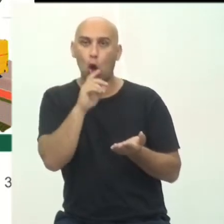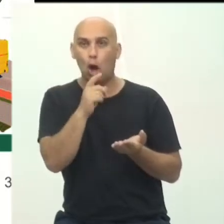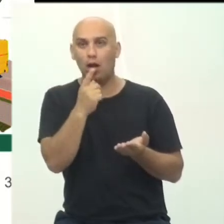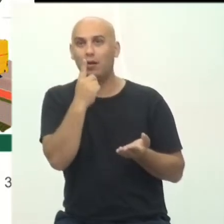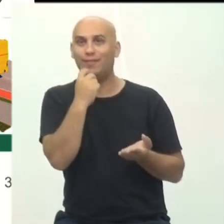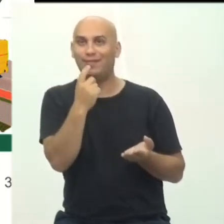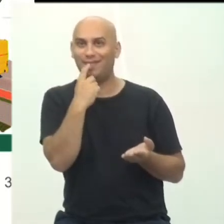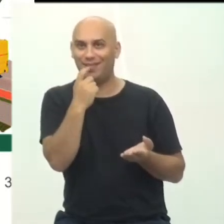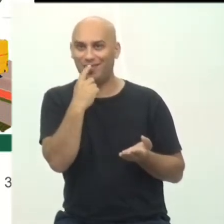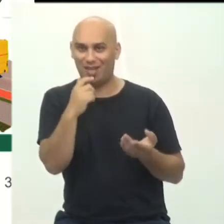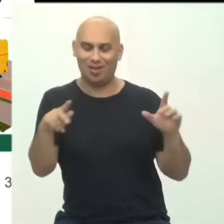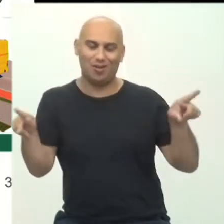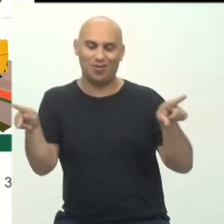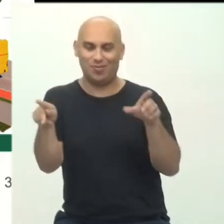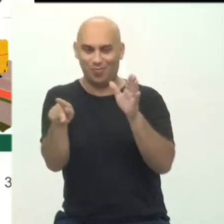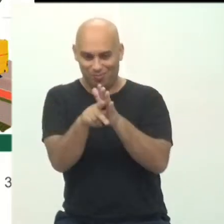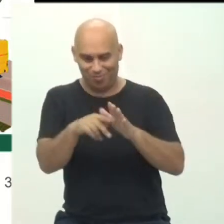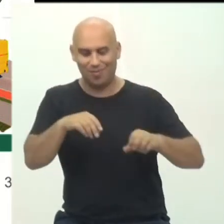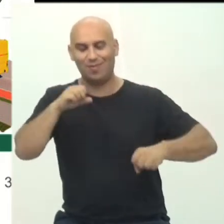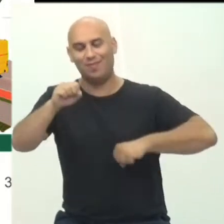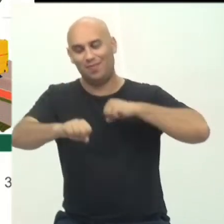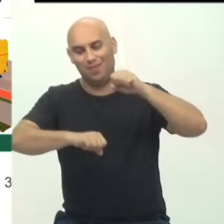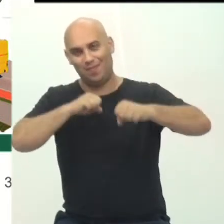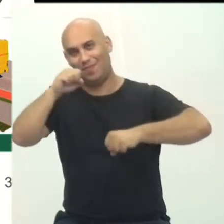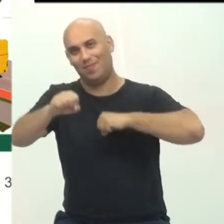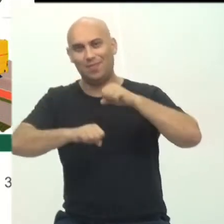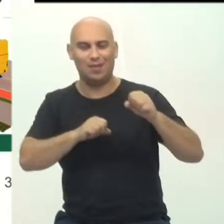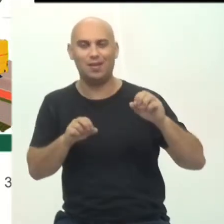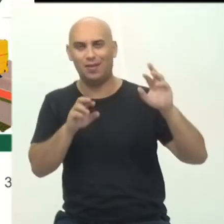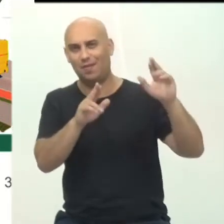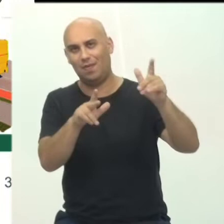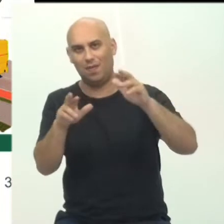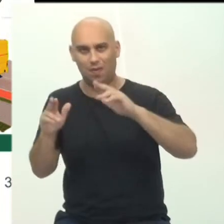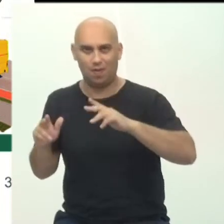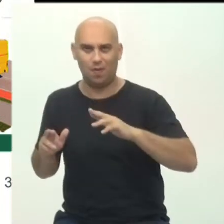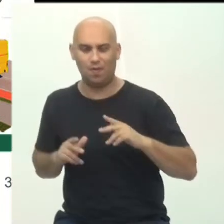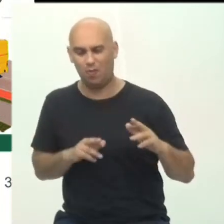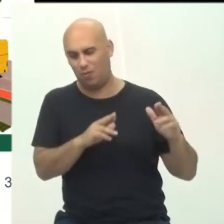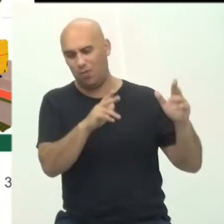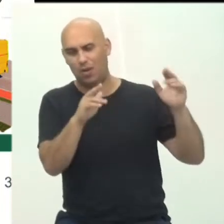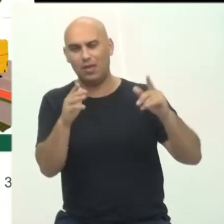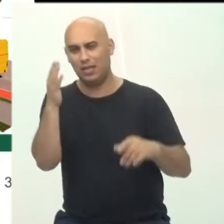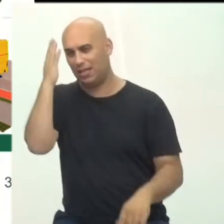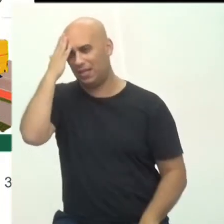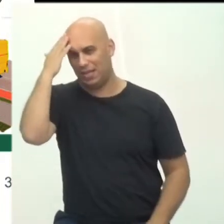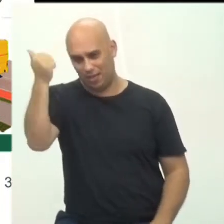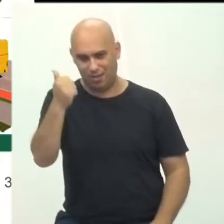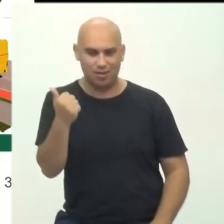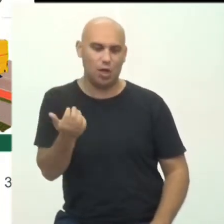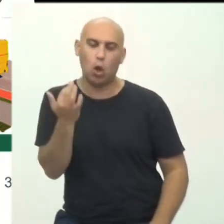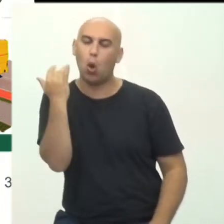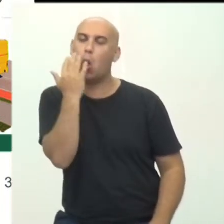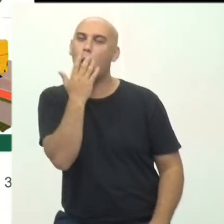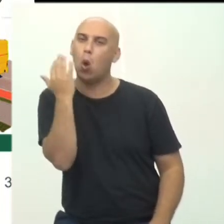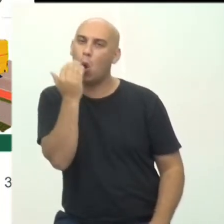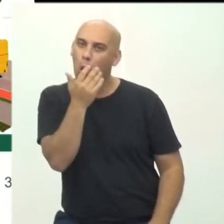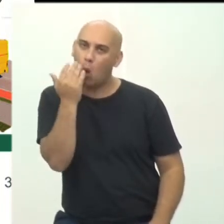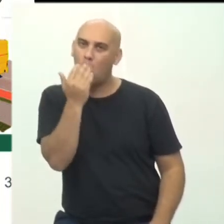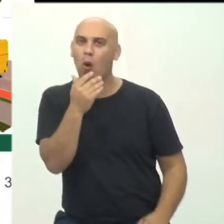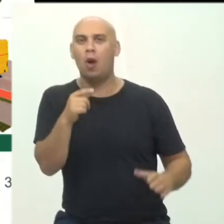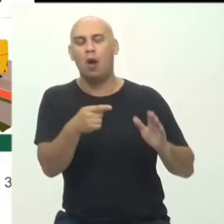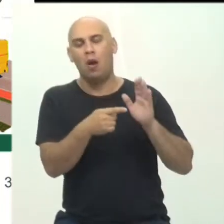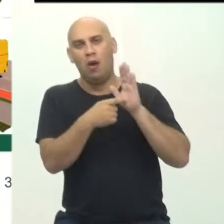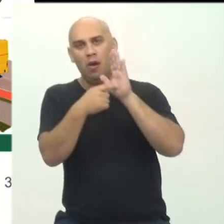exclusividade à bicicleta. Então, com também essa diferença de pavimento, né, no caso, representando em